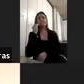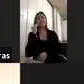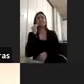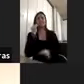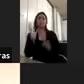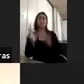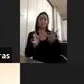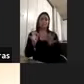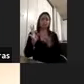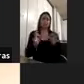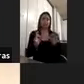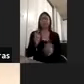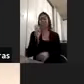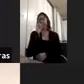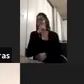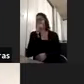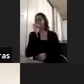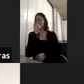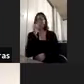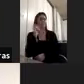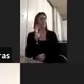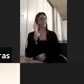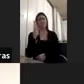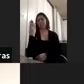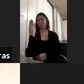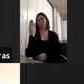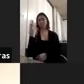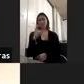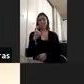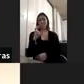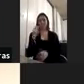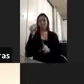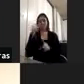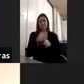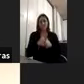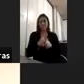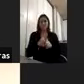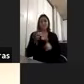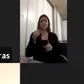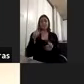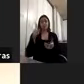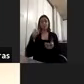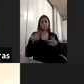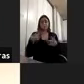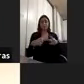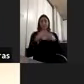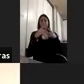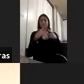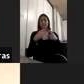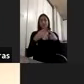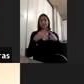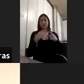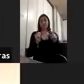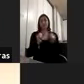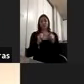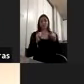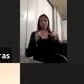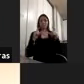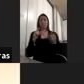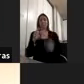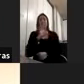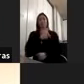5 meses, ao longo desses 5 meses, Gilson, a empresa cortou o aumento dos trabalhadores, aumento esse que era de